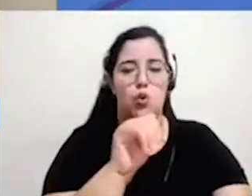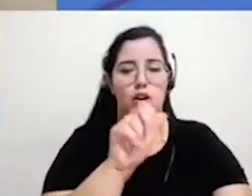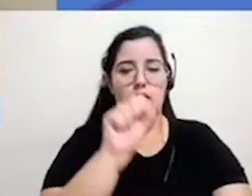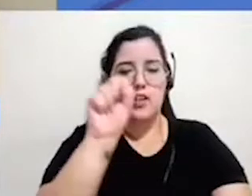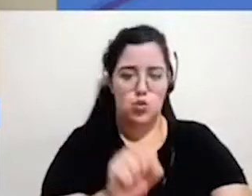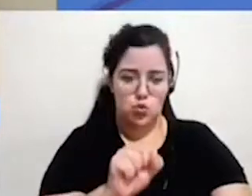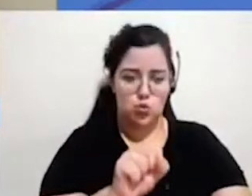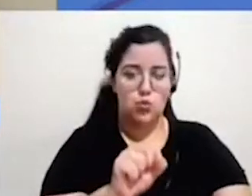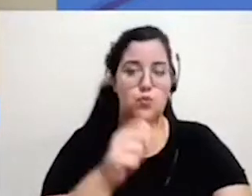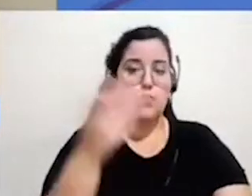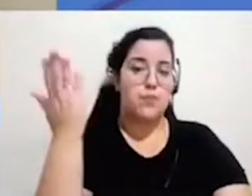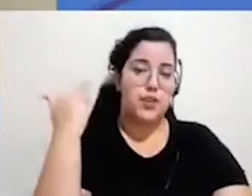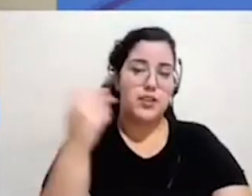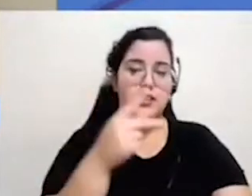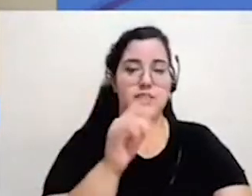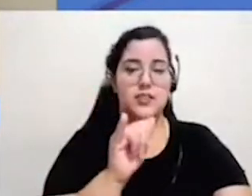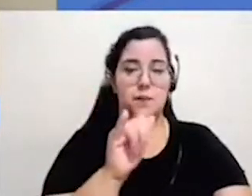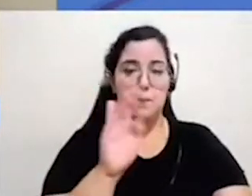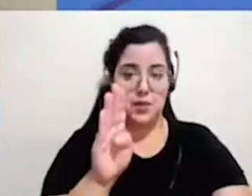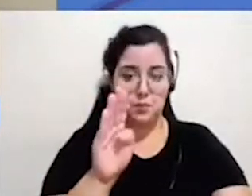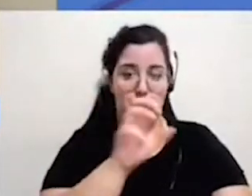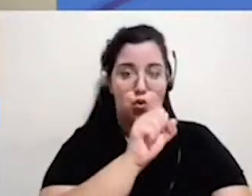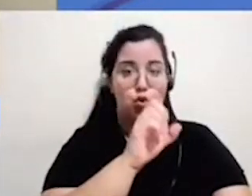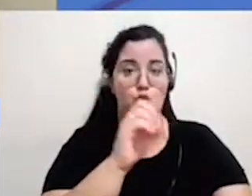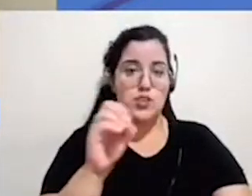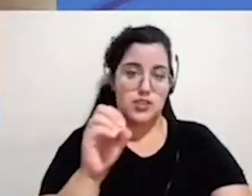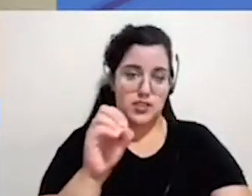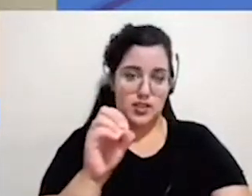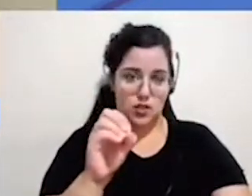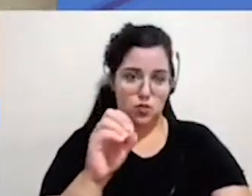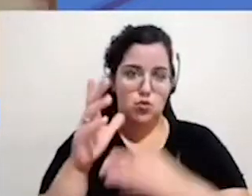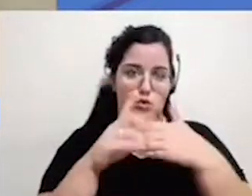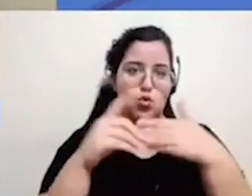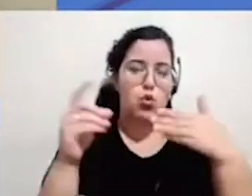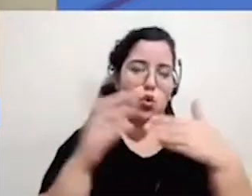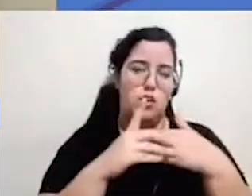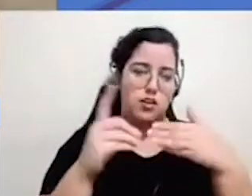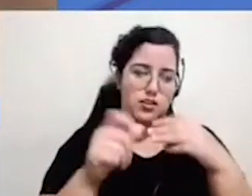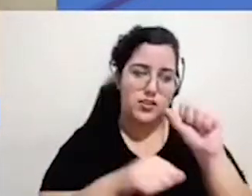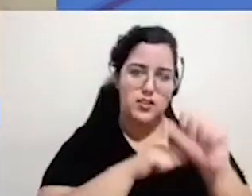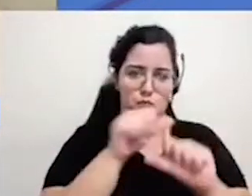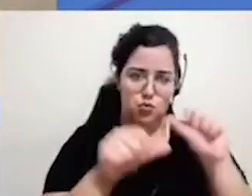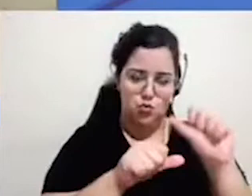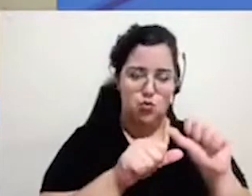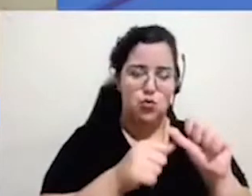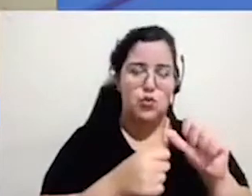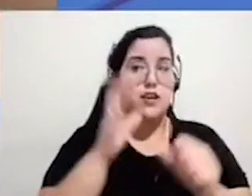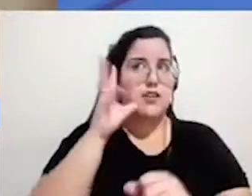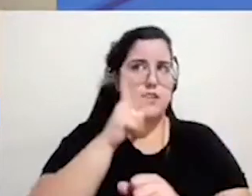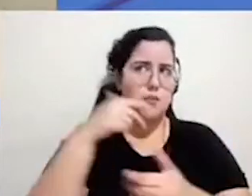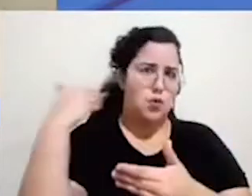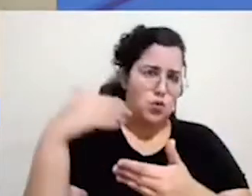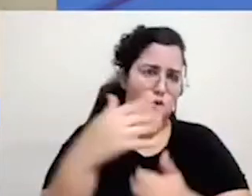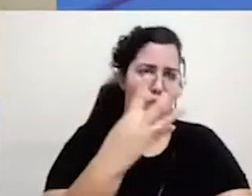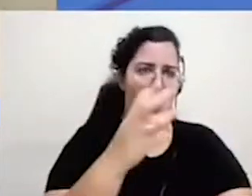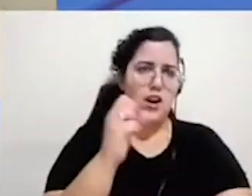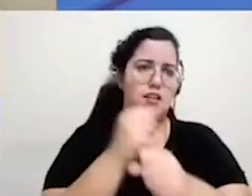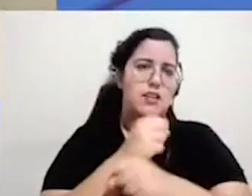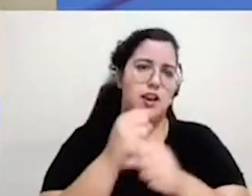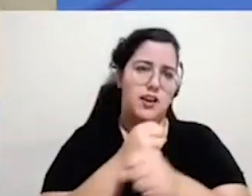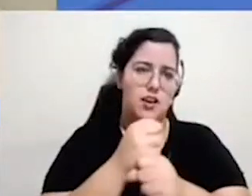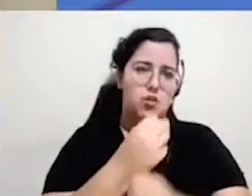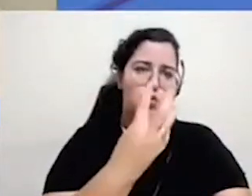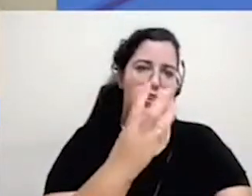PIB de $800 per capita em 40 anos para um PIB de